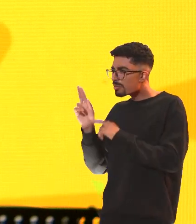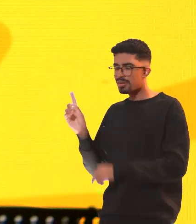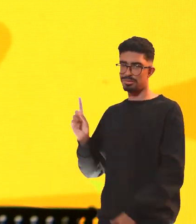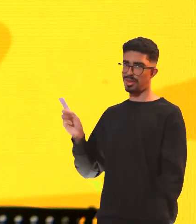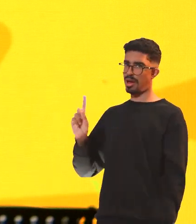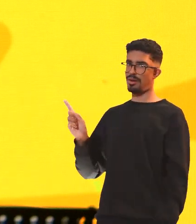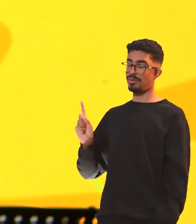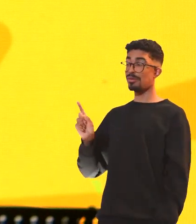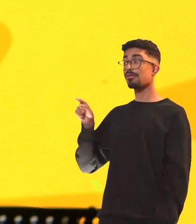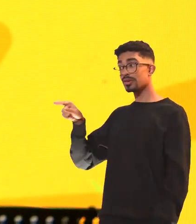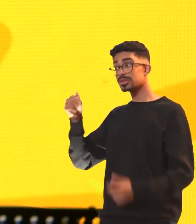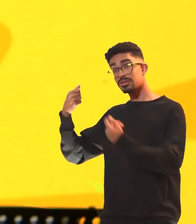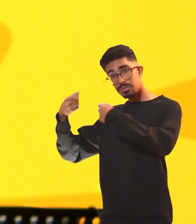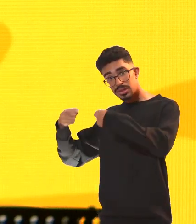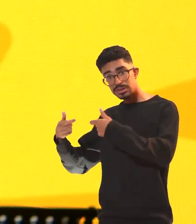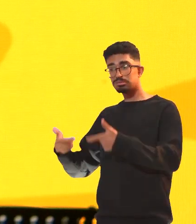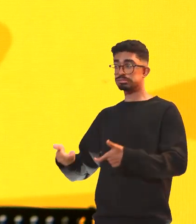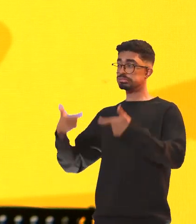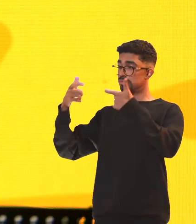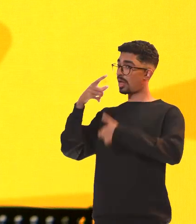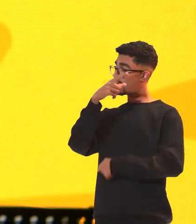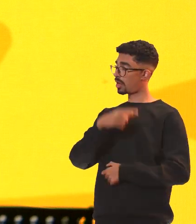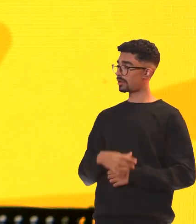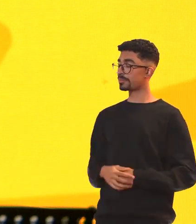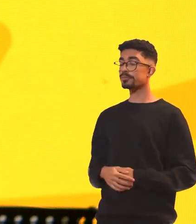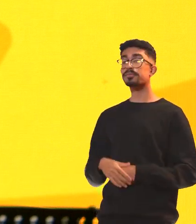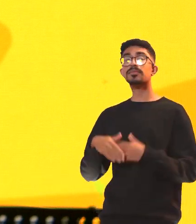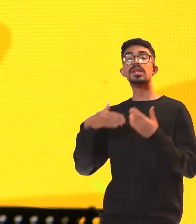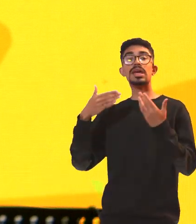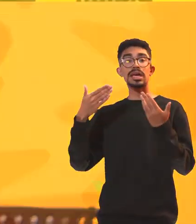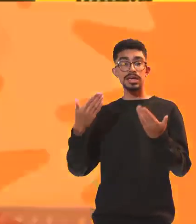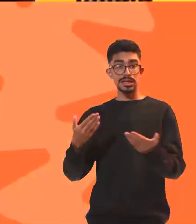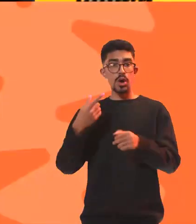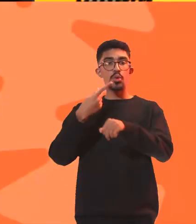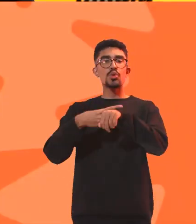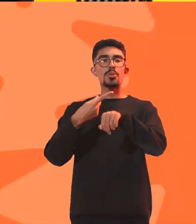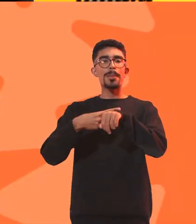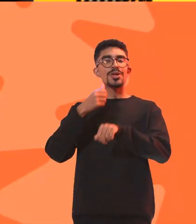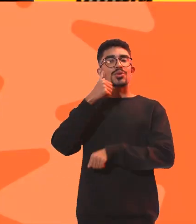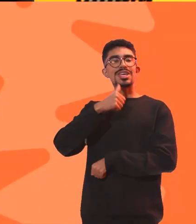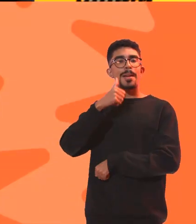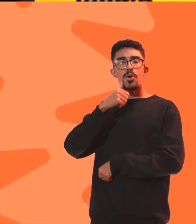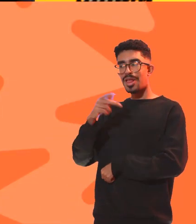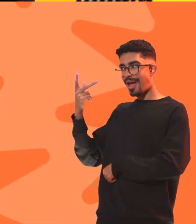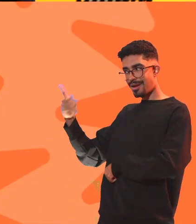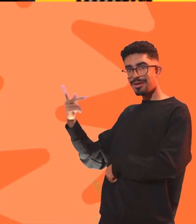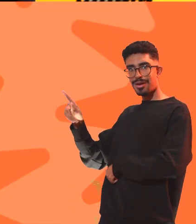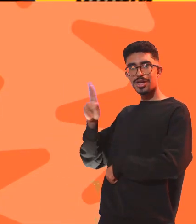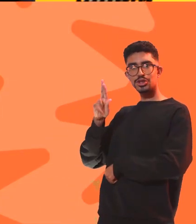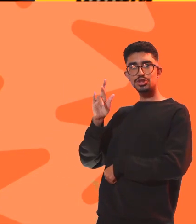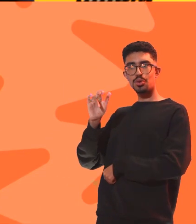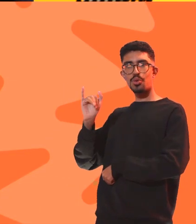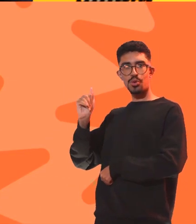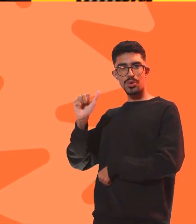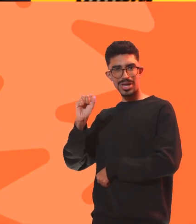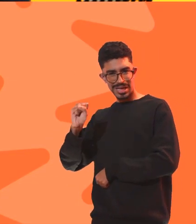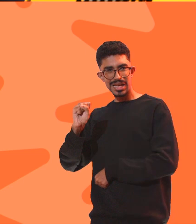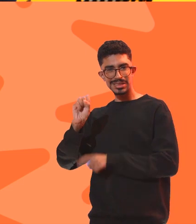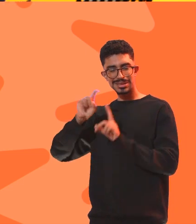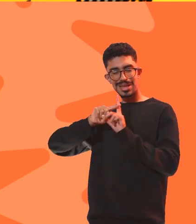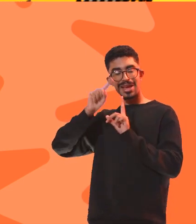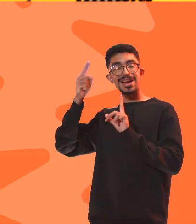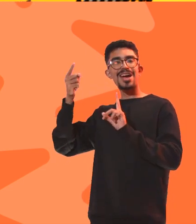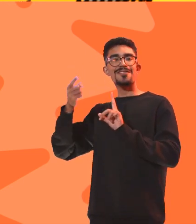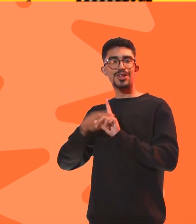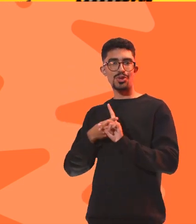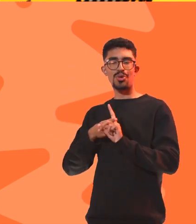isso que acontece. E no versículo 26, quando a mulher de Urias soube que o seu marido havia morrido, ela chorou por ele. Passado o luto,